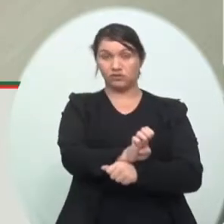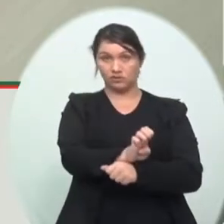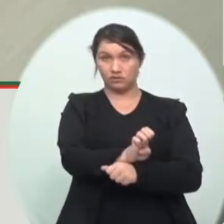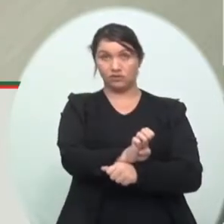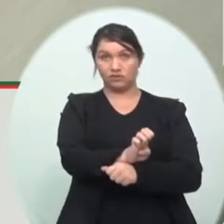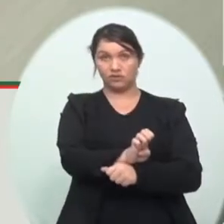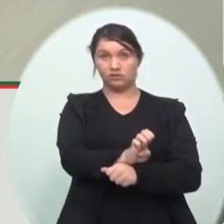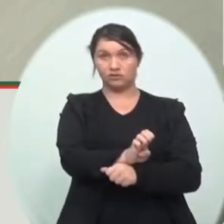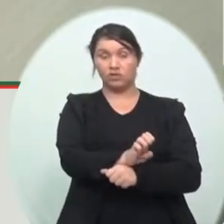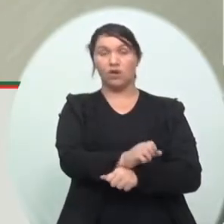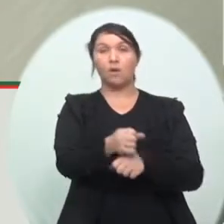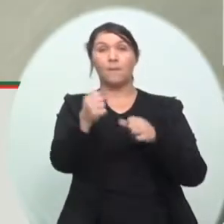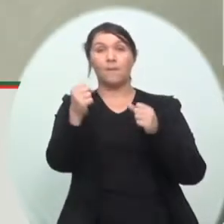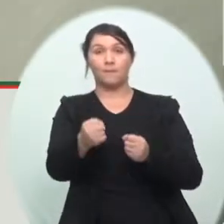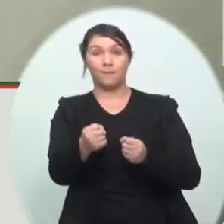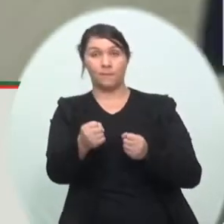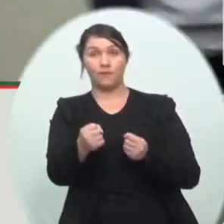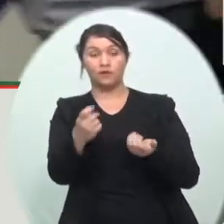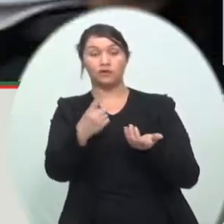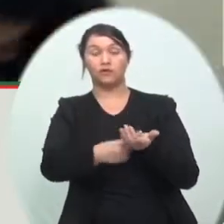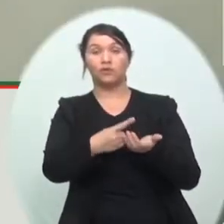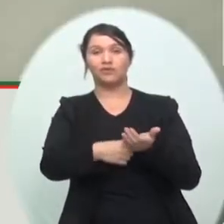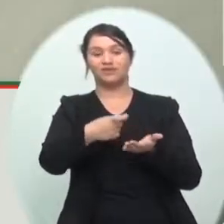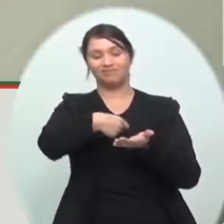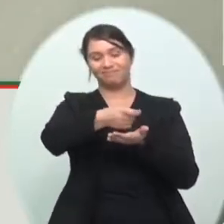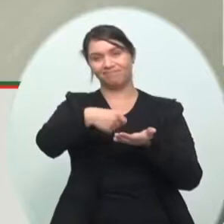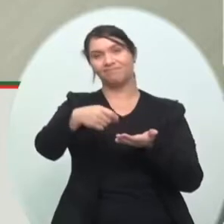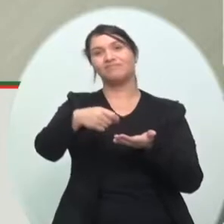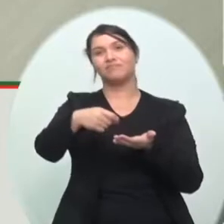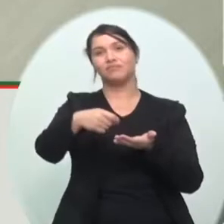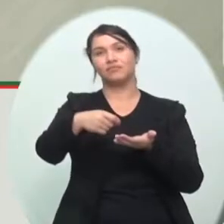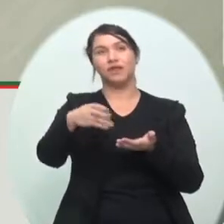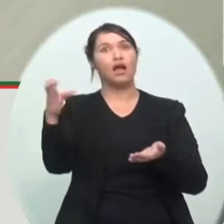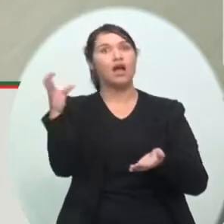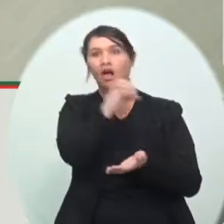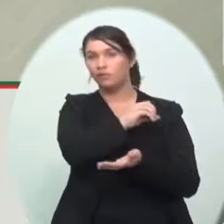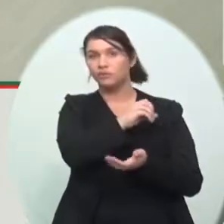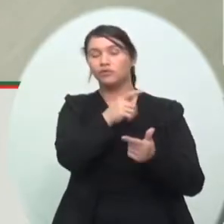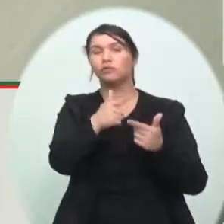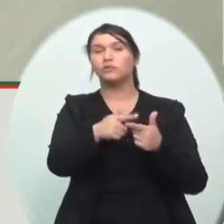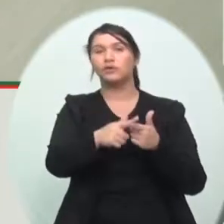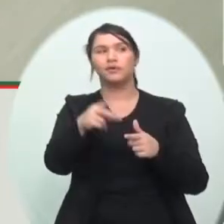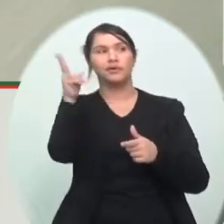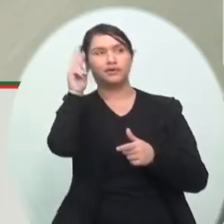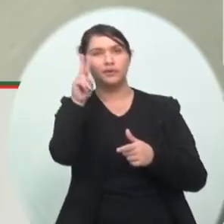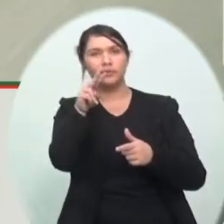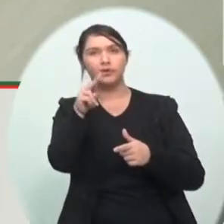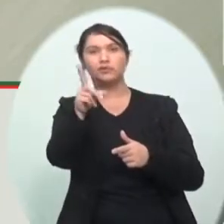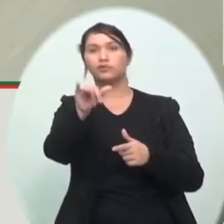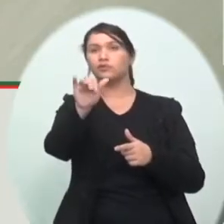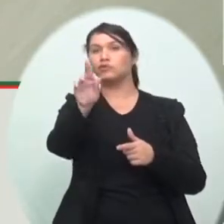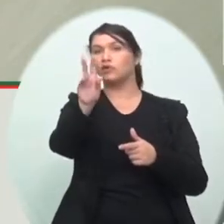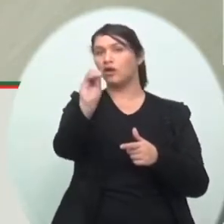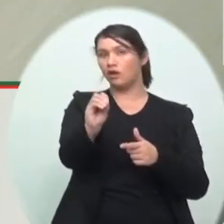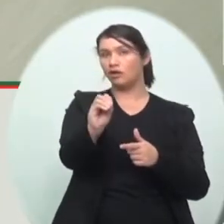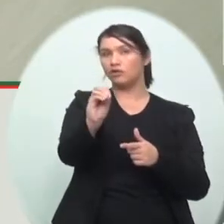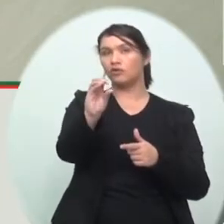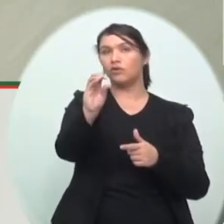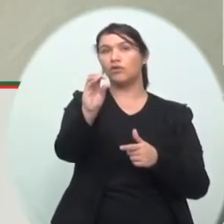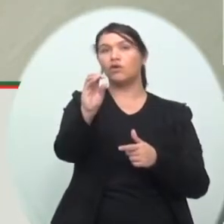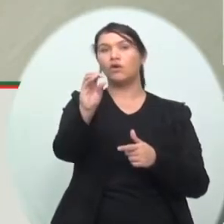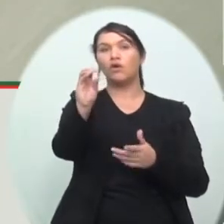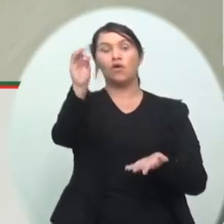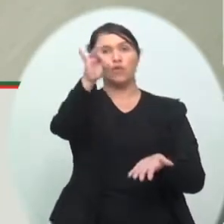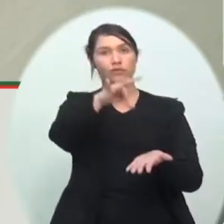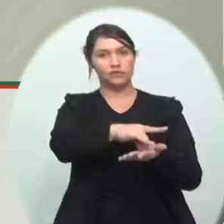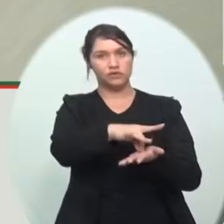assinado no tempo mais breve possível. Lembro que isso já está no Diário Oficial, então ele pode ser feito esse ano, embora